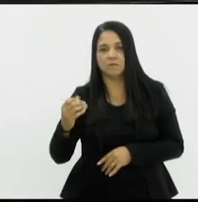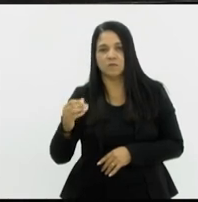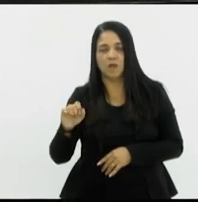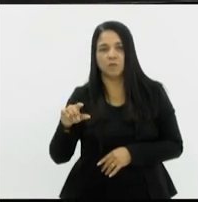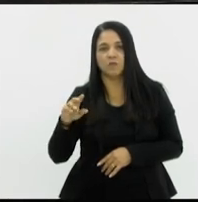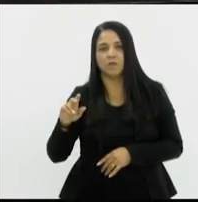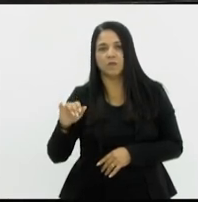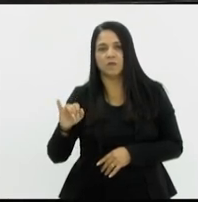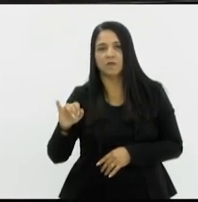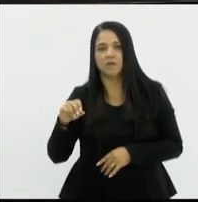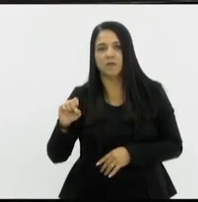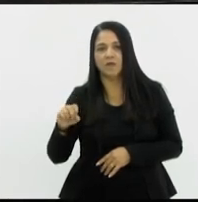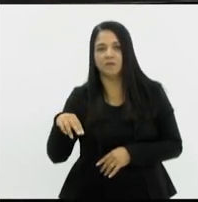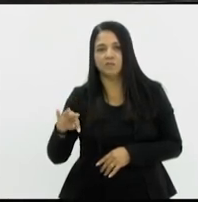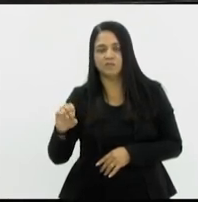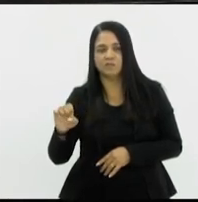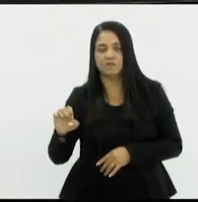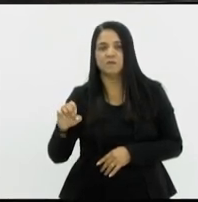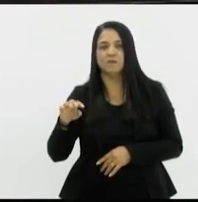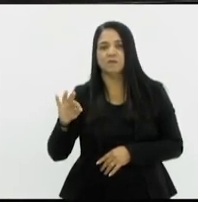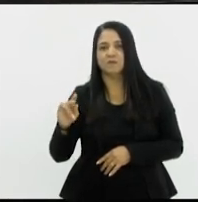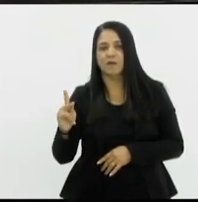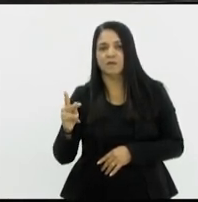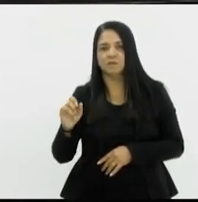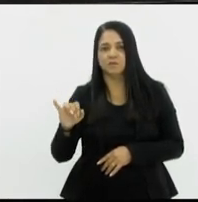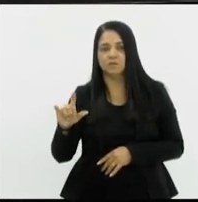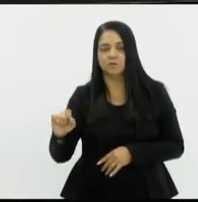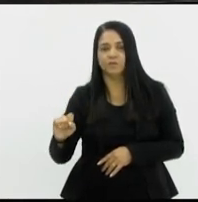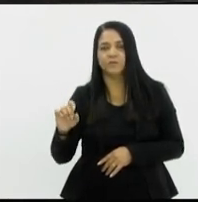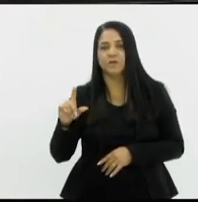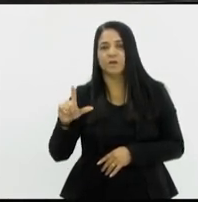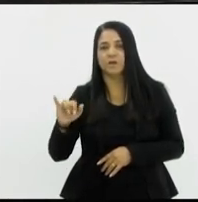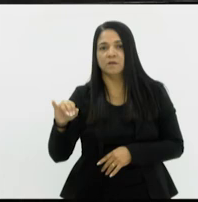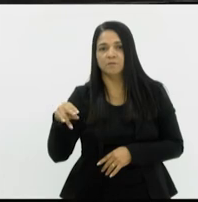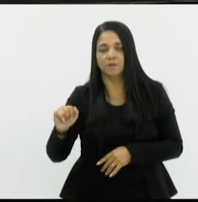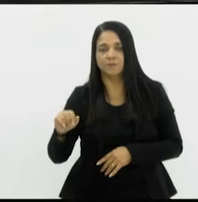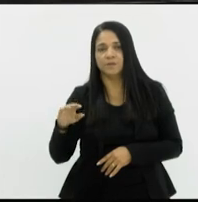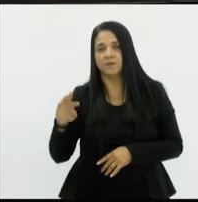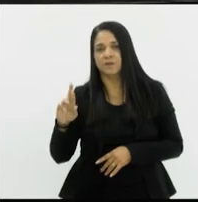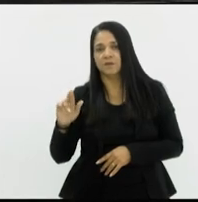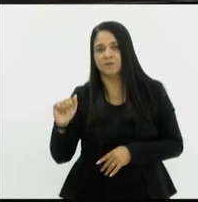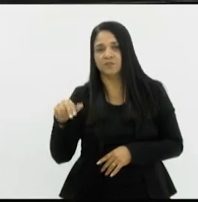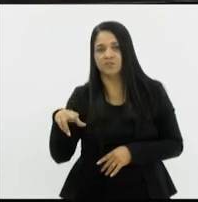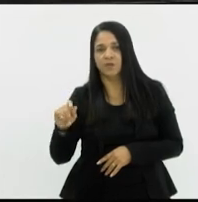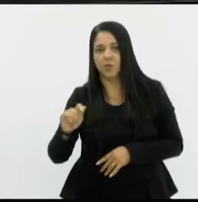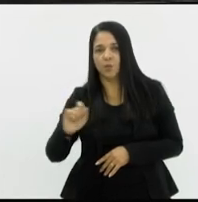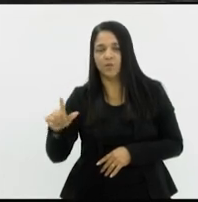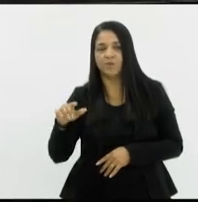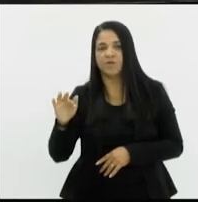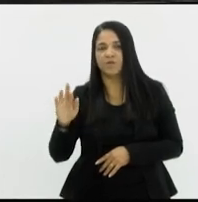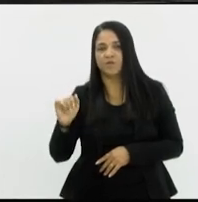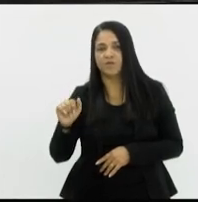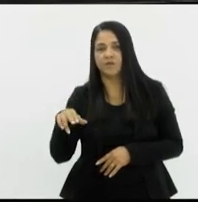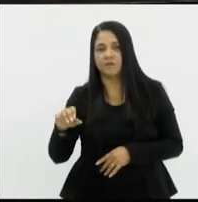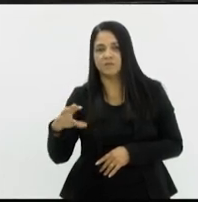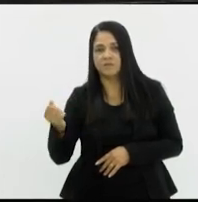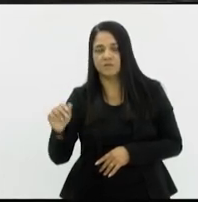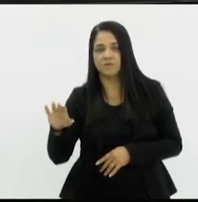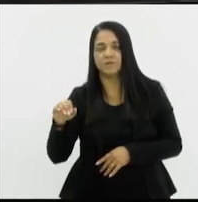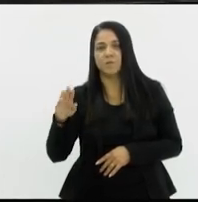Edson, Perdomo, Talisson, Lima Lopes, Rangel, França,